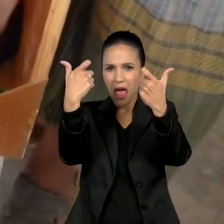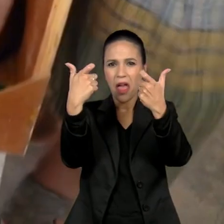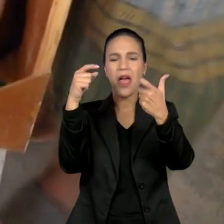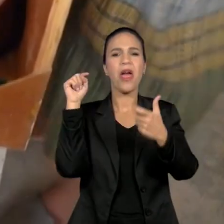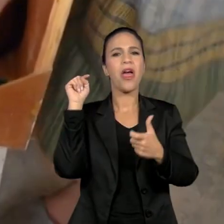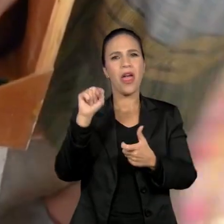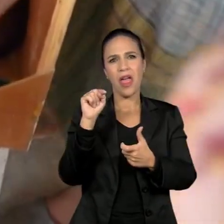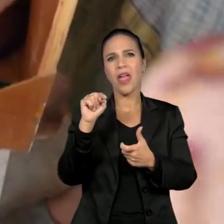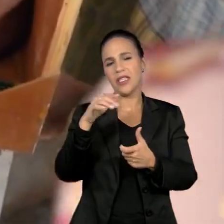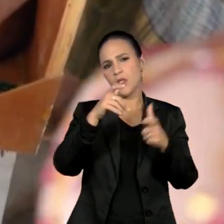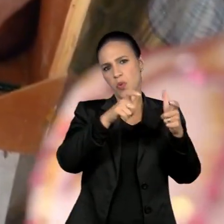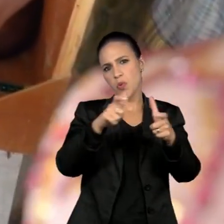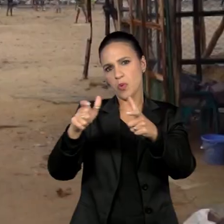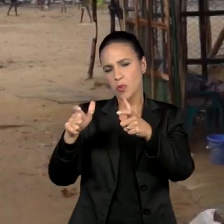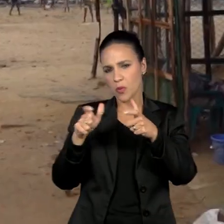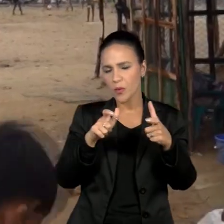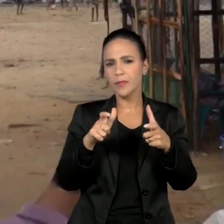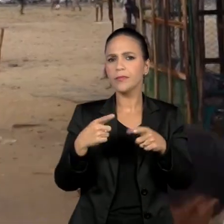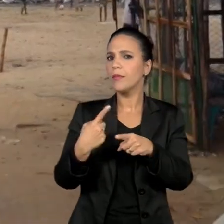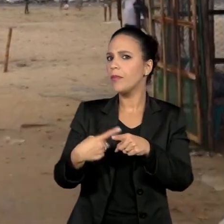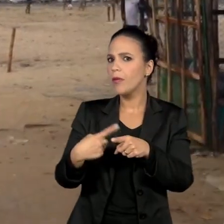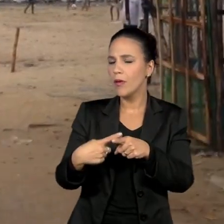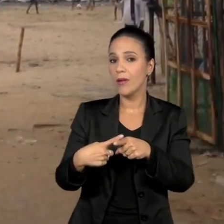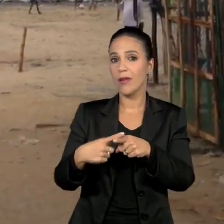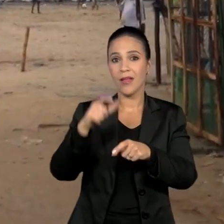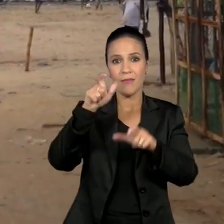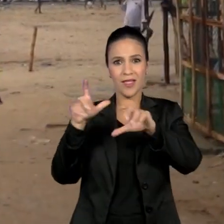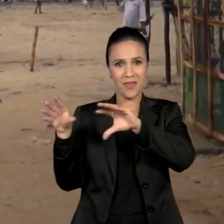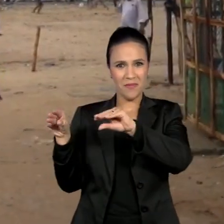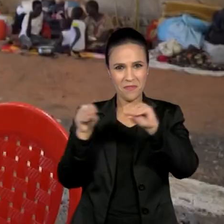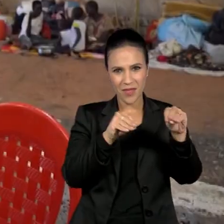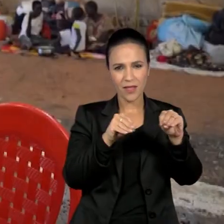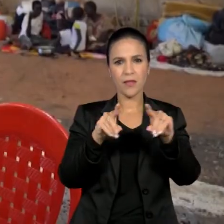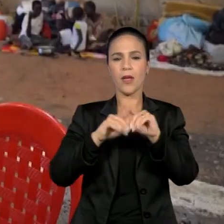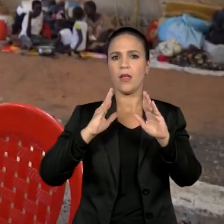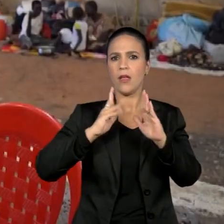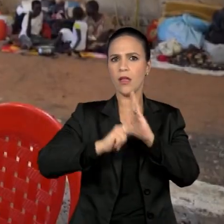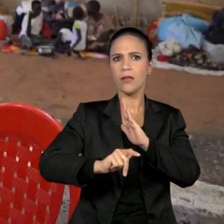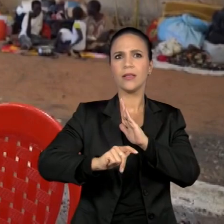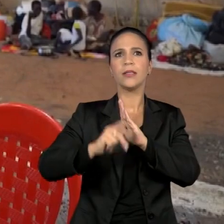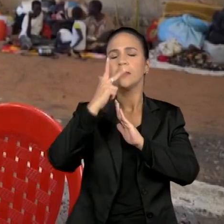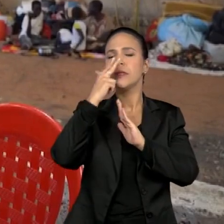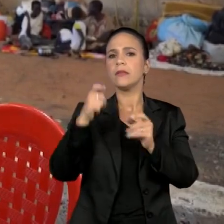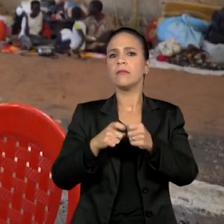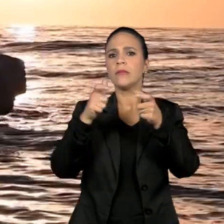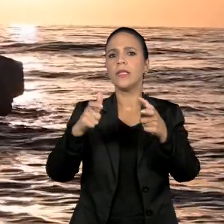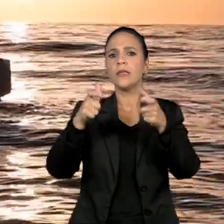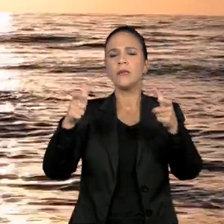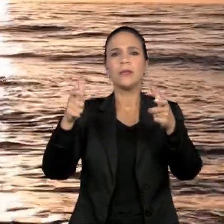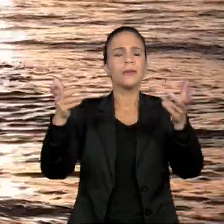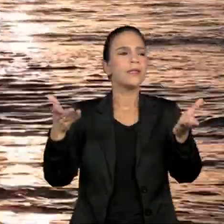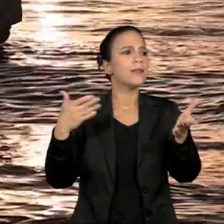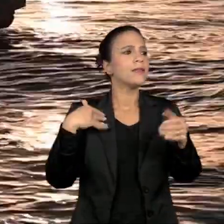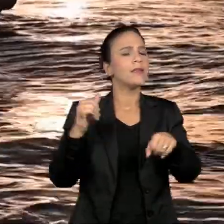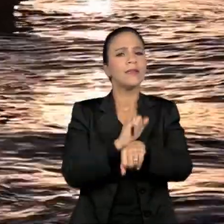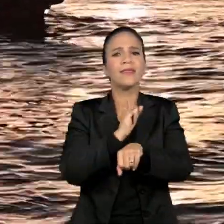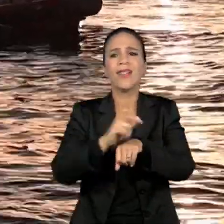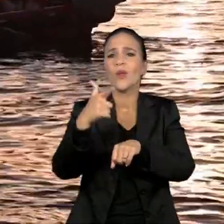um pouco também sobre o papel do Médicos Sem Fronteiras. Como é que vocês atuam junto aos refugiados? Médicos Sem